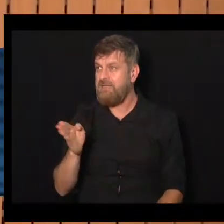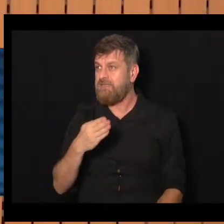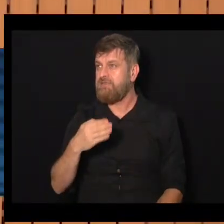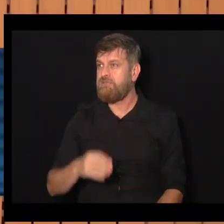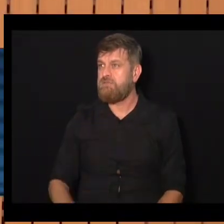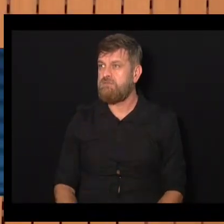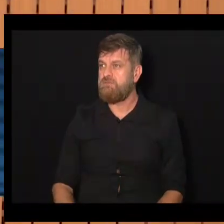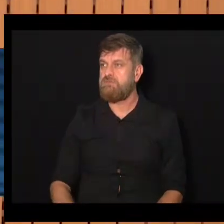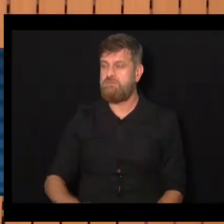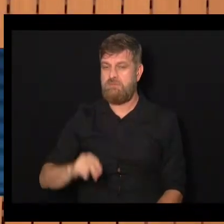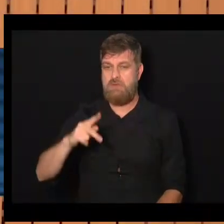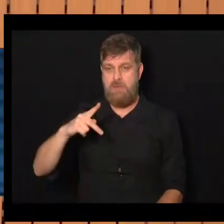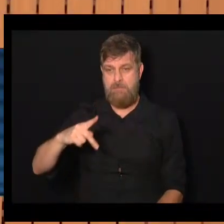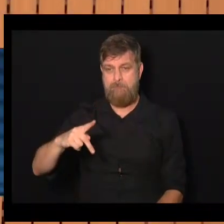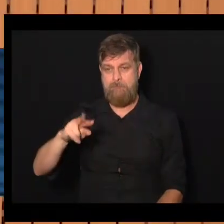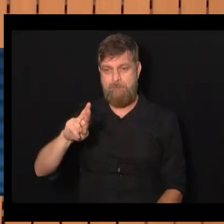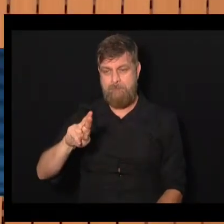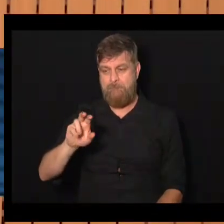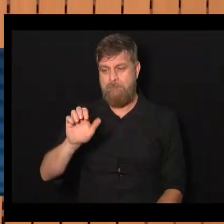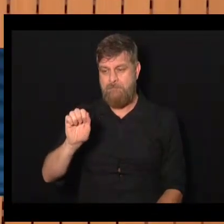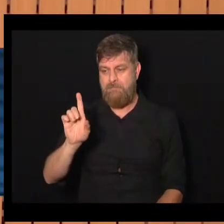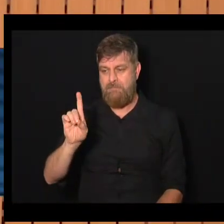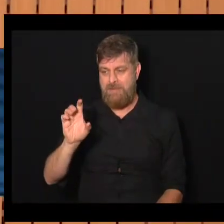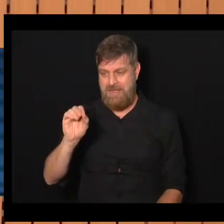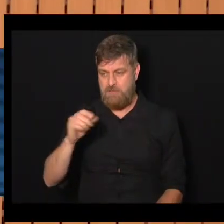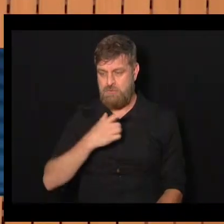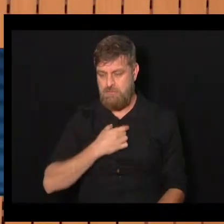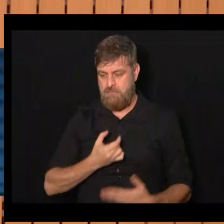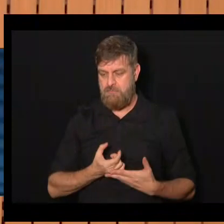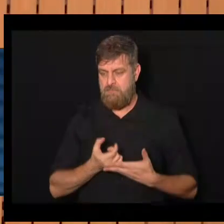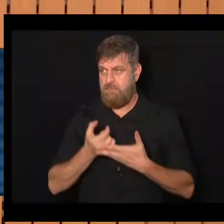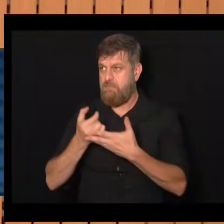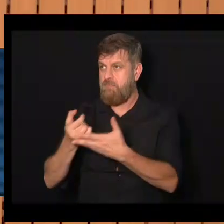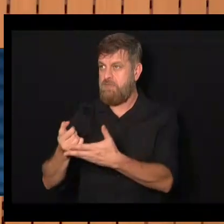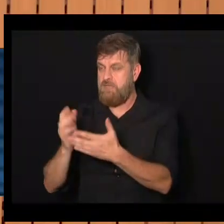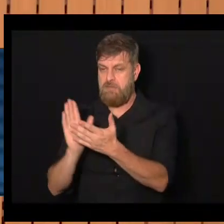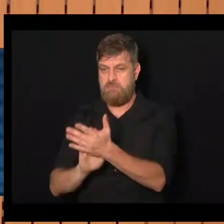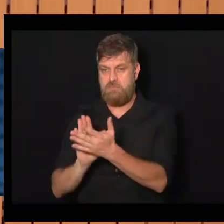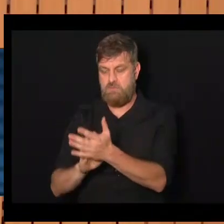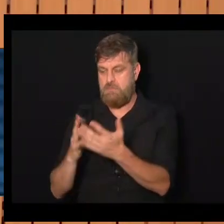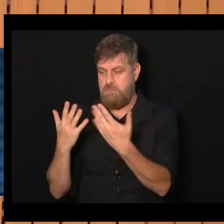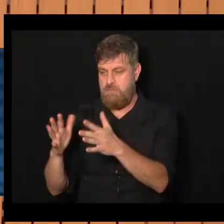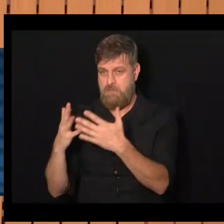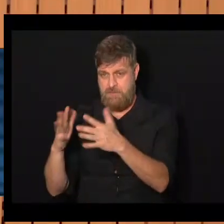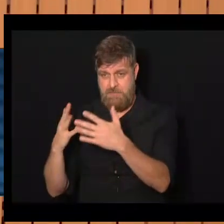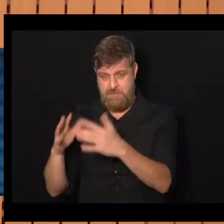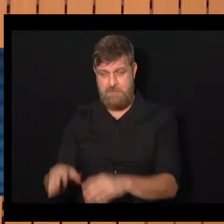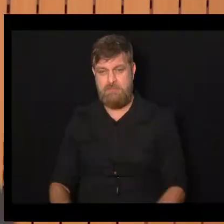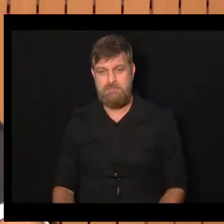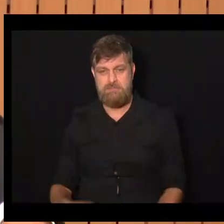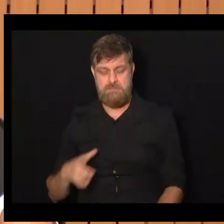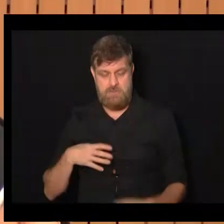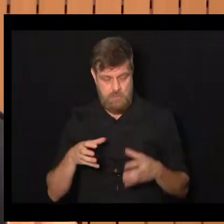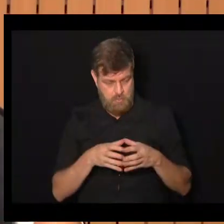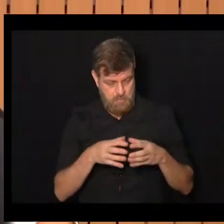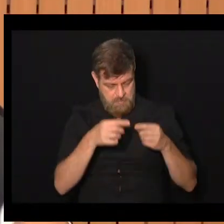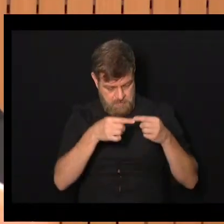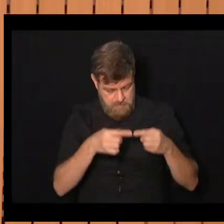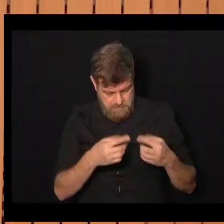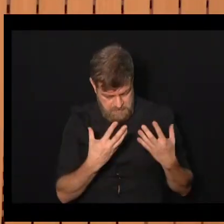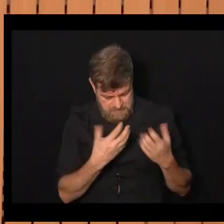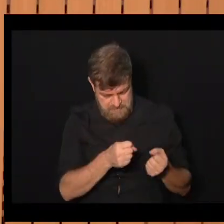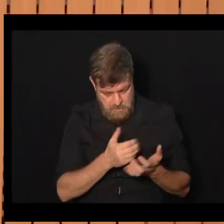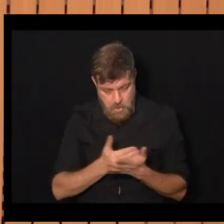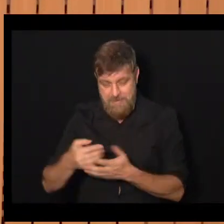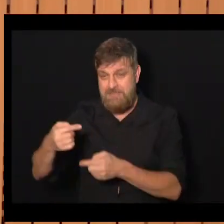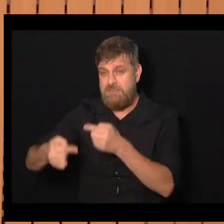Jonathan Jefferson Fernandes do Prado. Parecer da Comissão Especial de Honraria favorável. Com o parecer favorável, o projeto entra